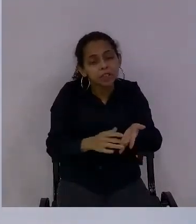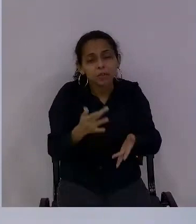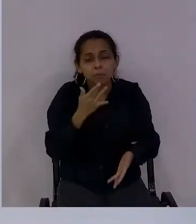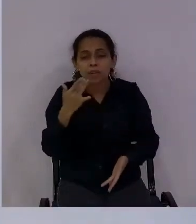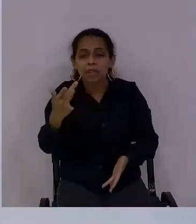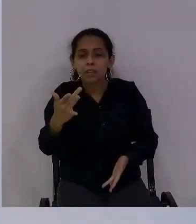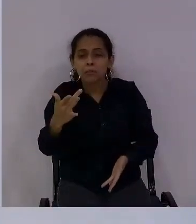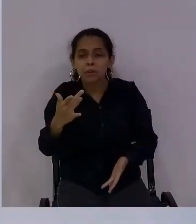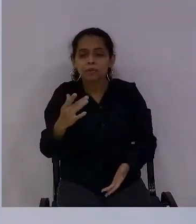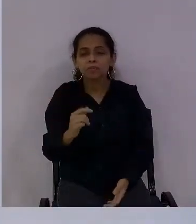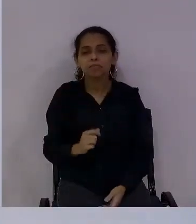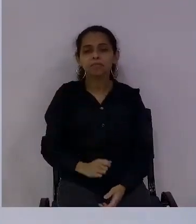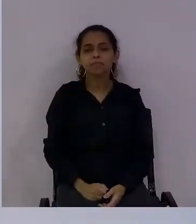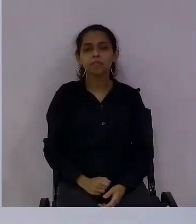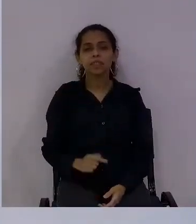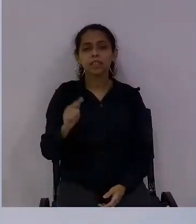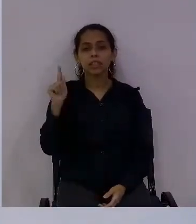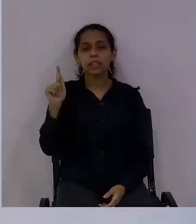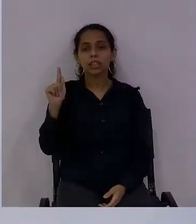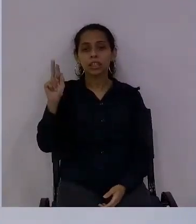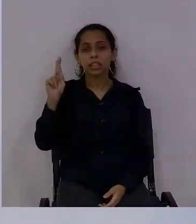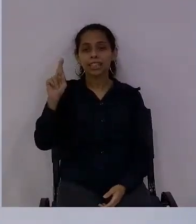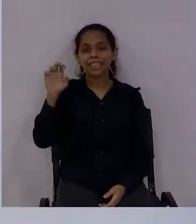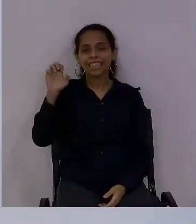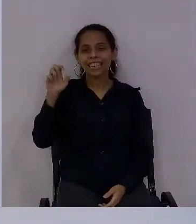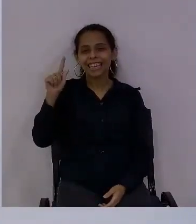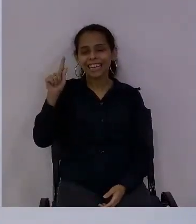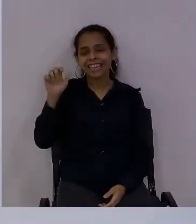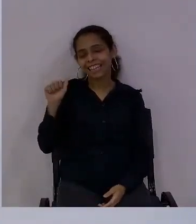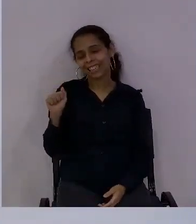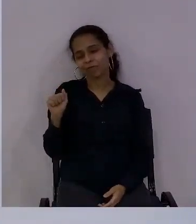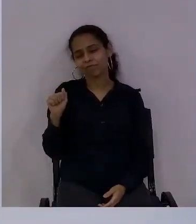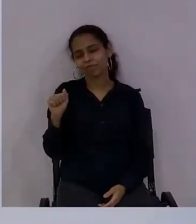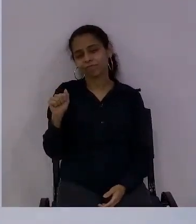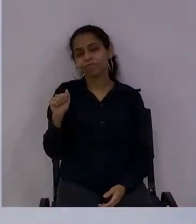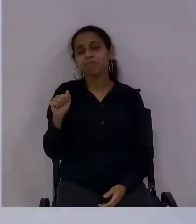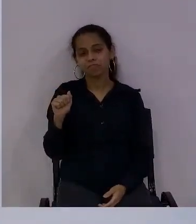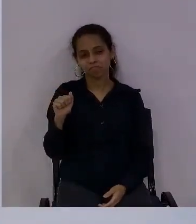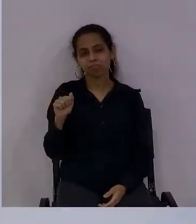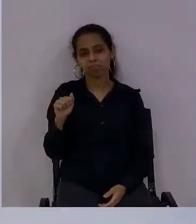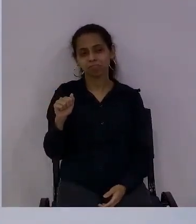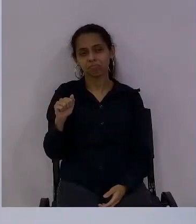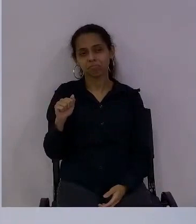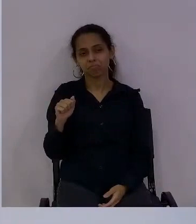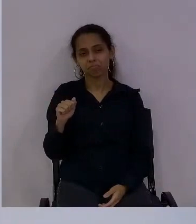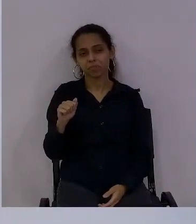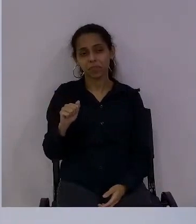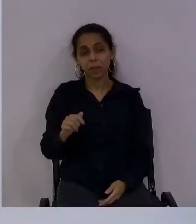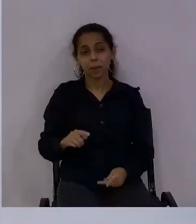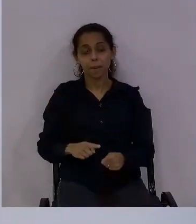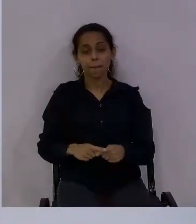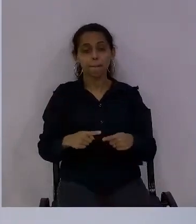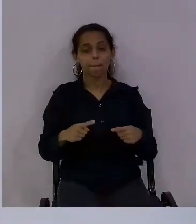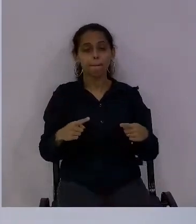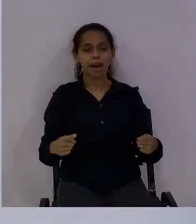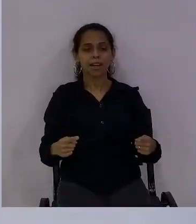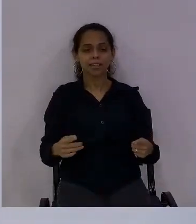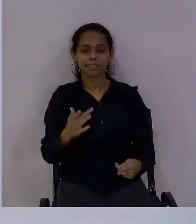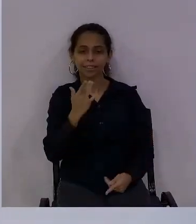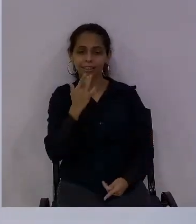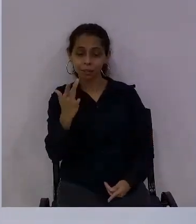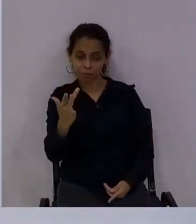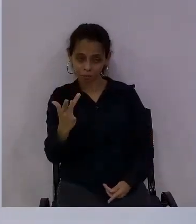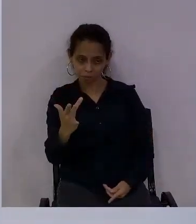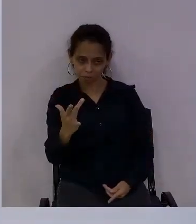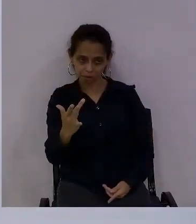então, nós falamos Jesus. Embora, sim, na pronúncia do aramaico ou do